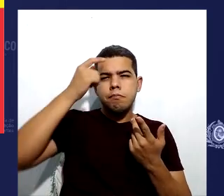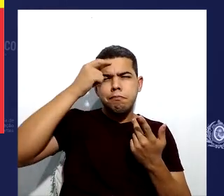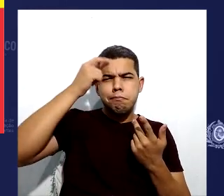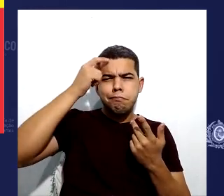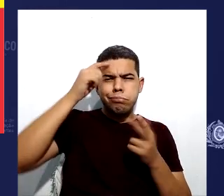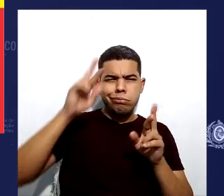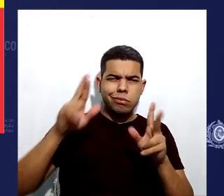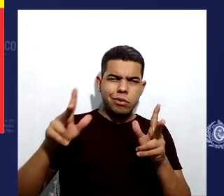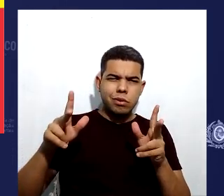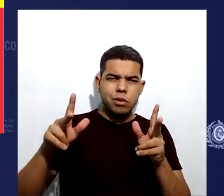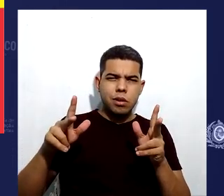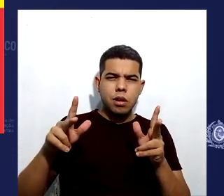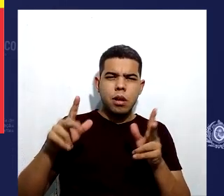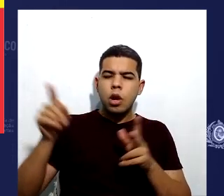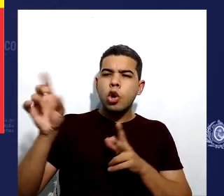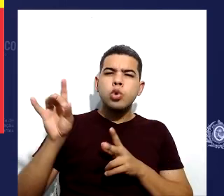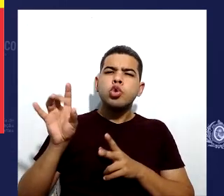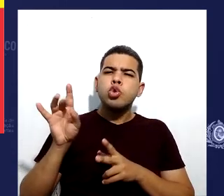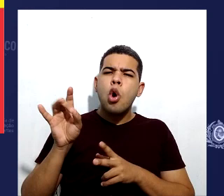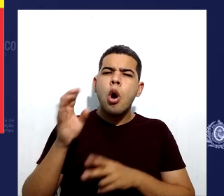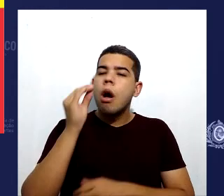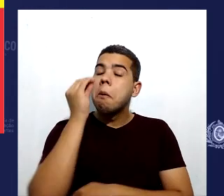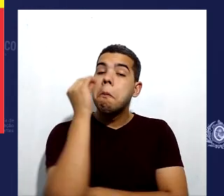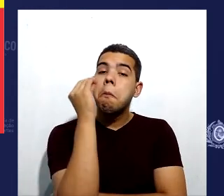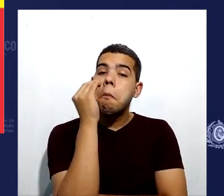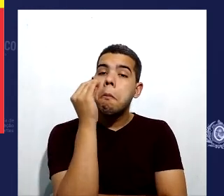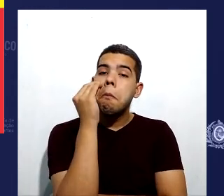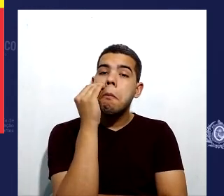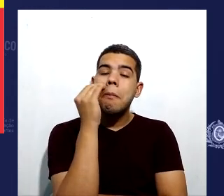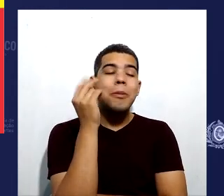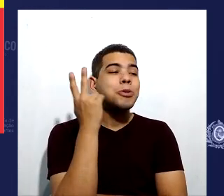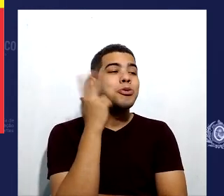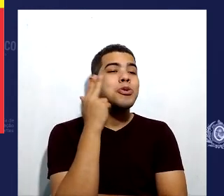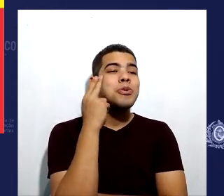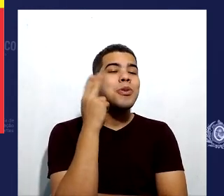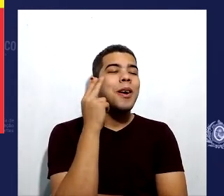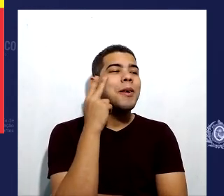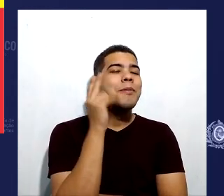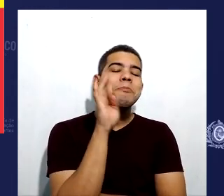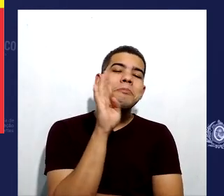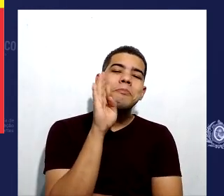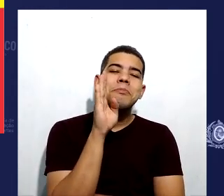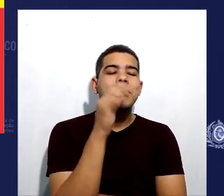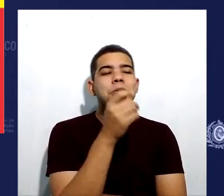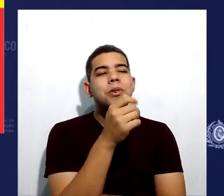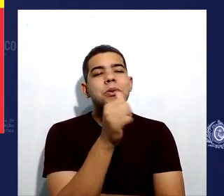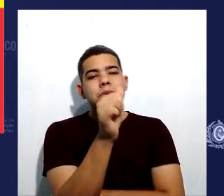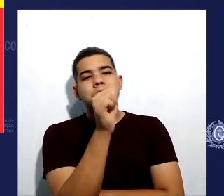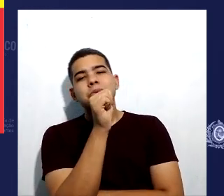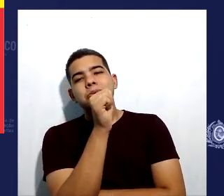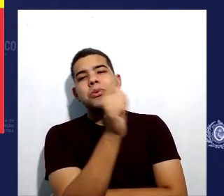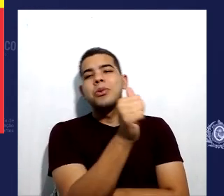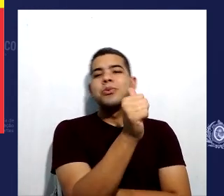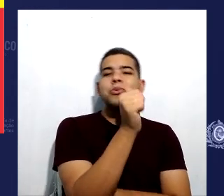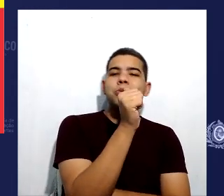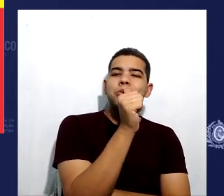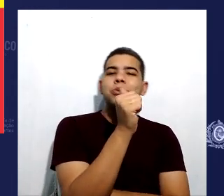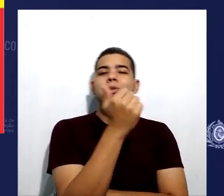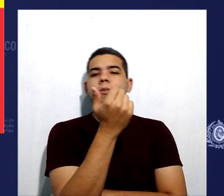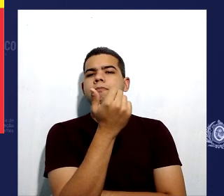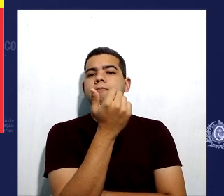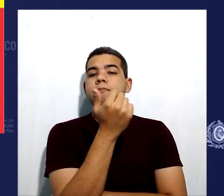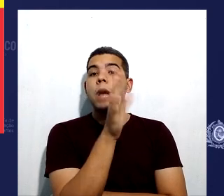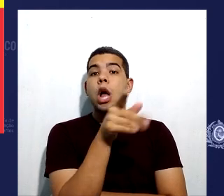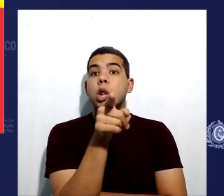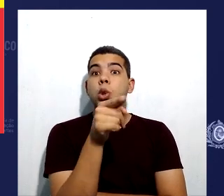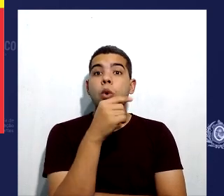Experimental, né? Você apenas está se divertindo utilizando aquela determinada droga. Mas quando você começa